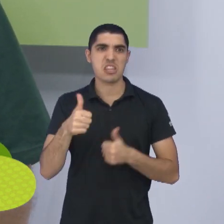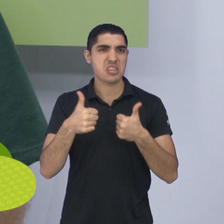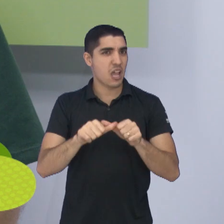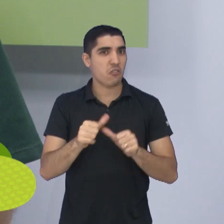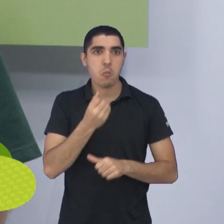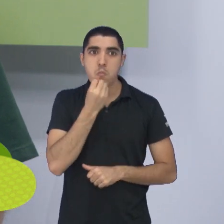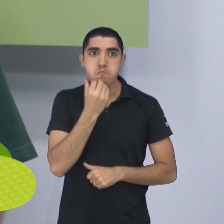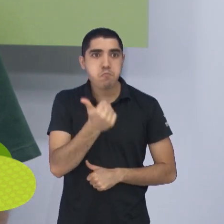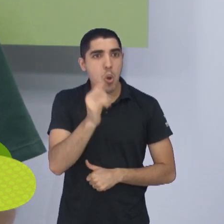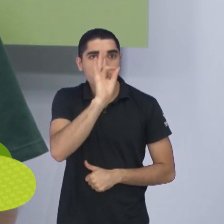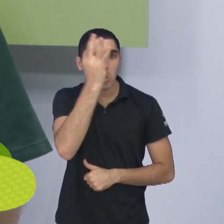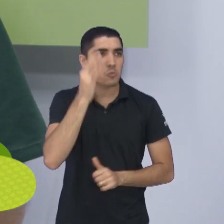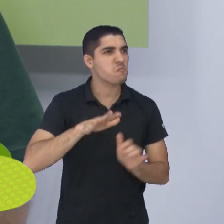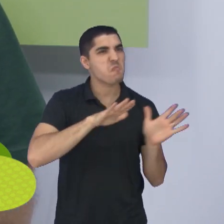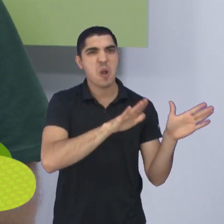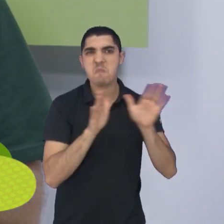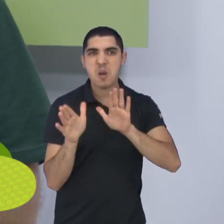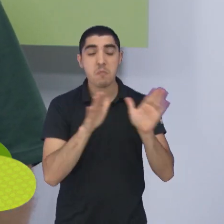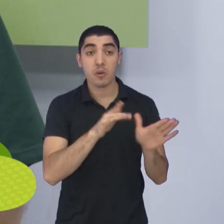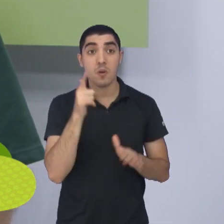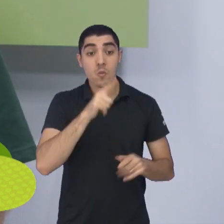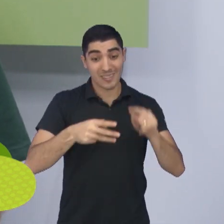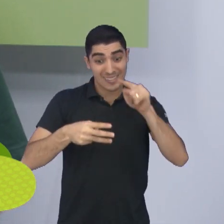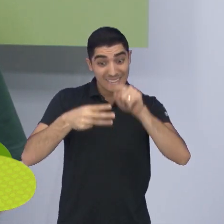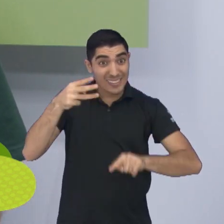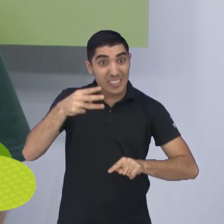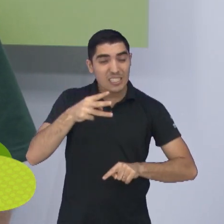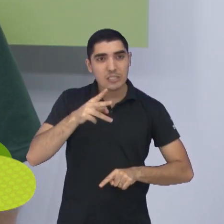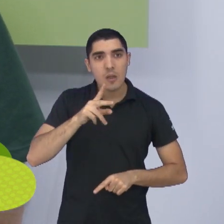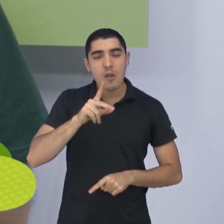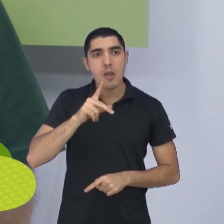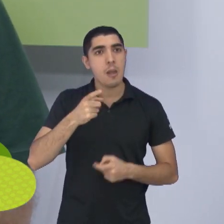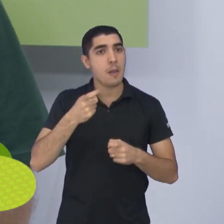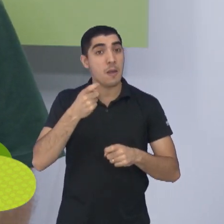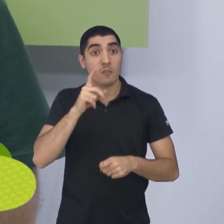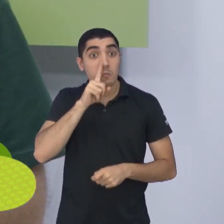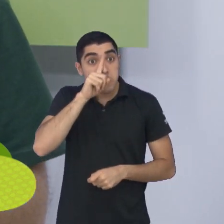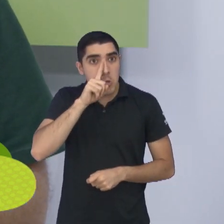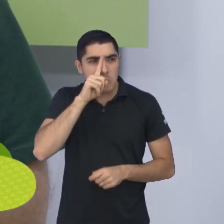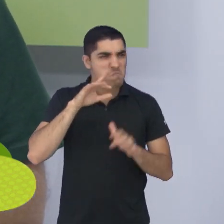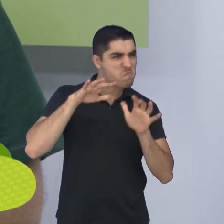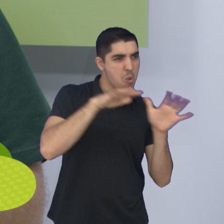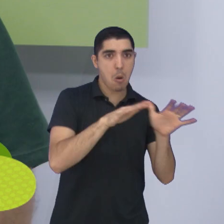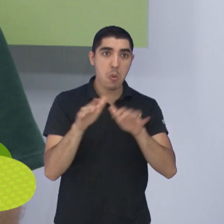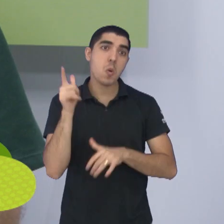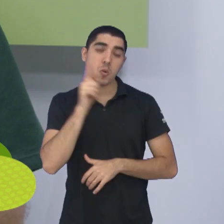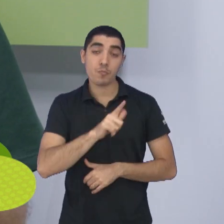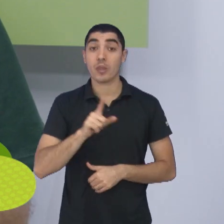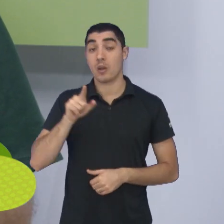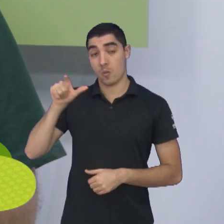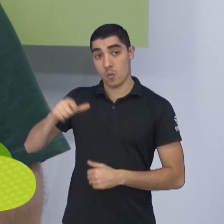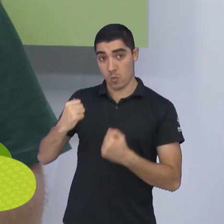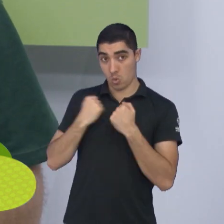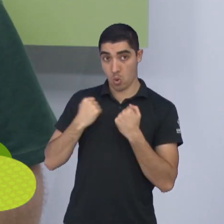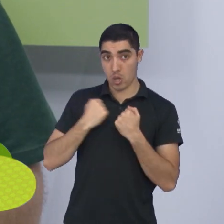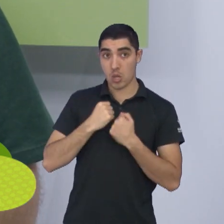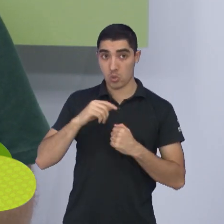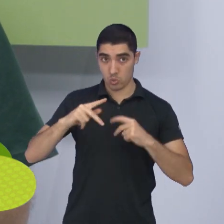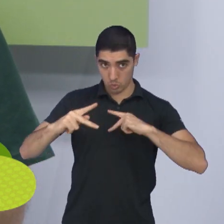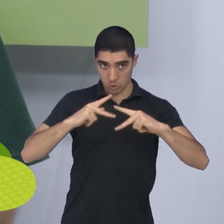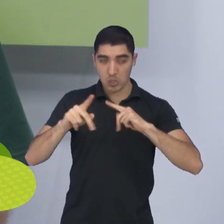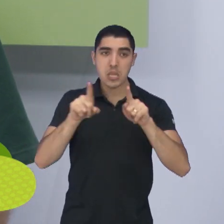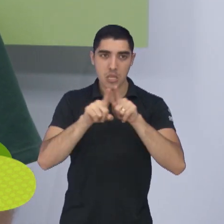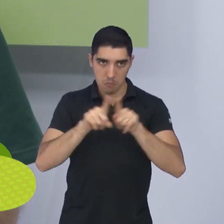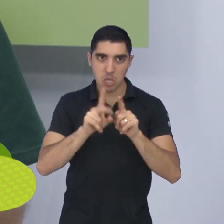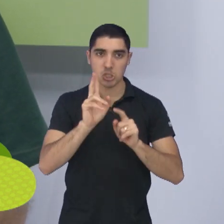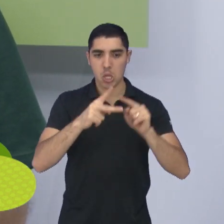de Limeira, que fez pelo menos 3 defesas aí que salvaram o time de Limeira. O Ariel também fez 2 grandes defesas que salvaram o time do São